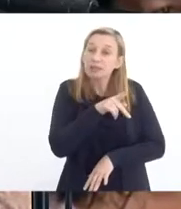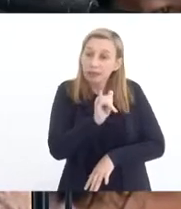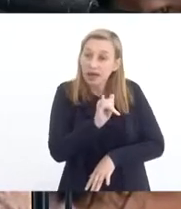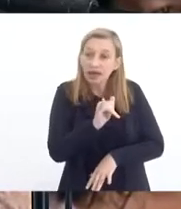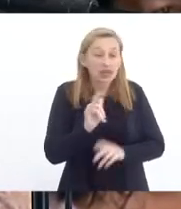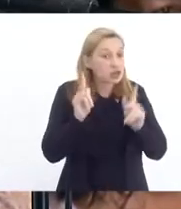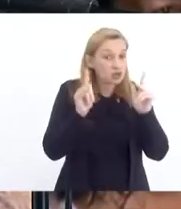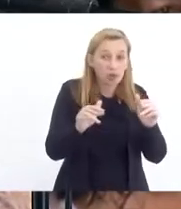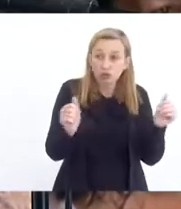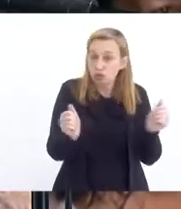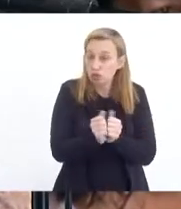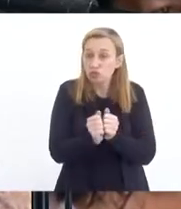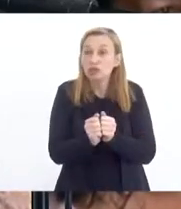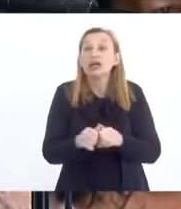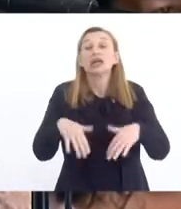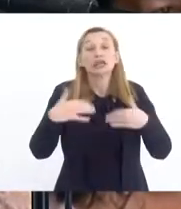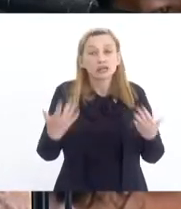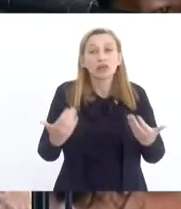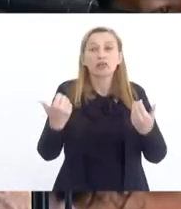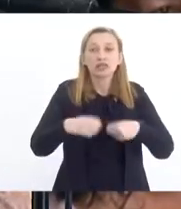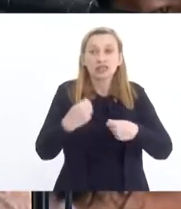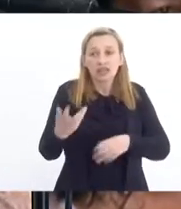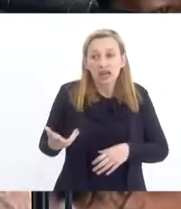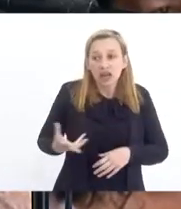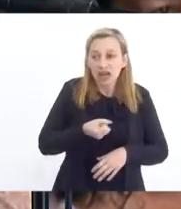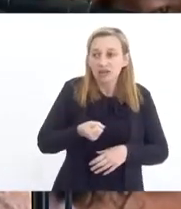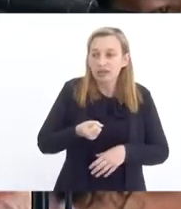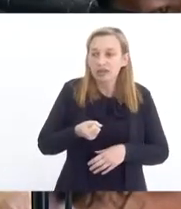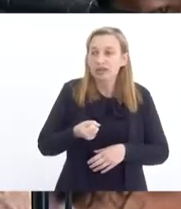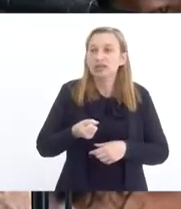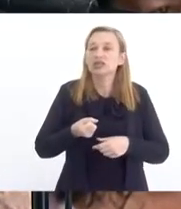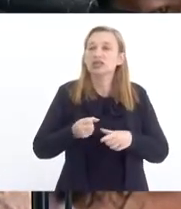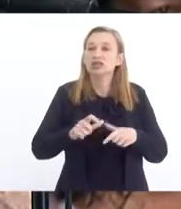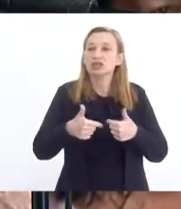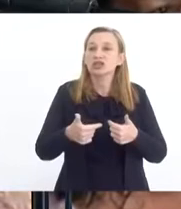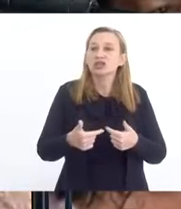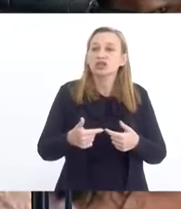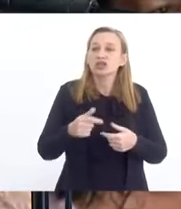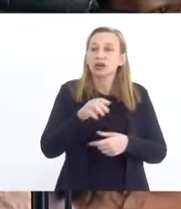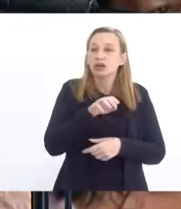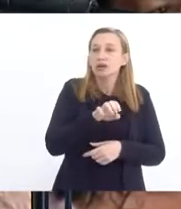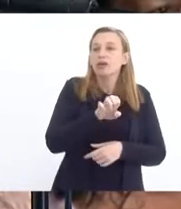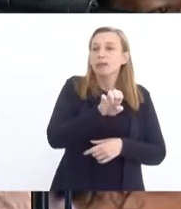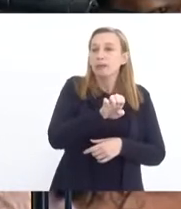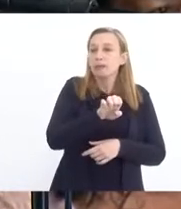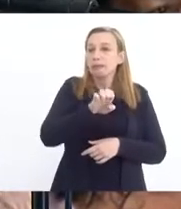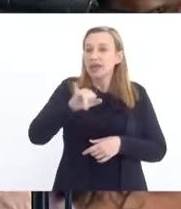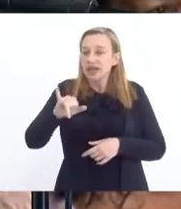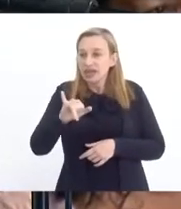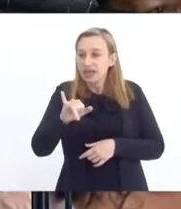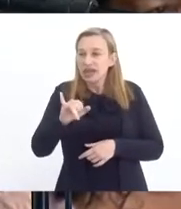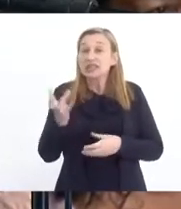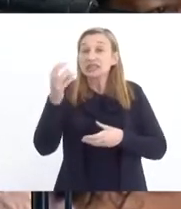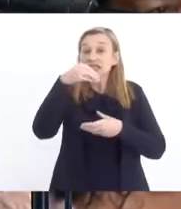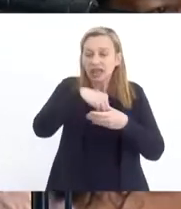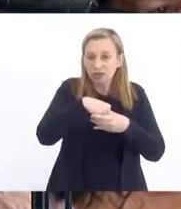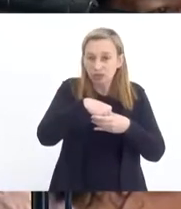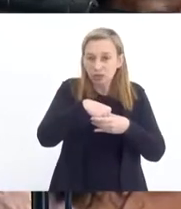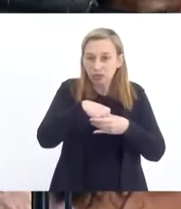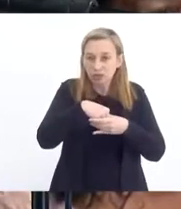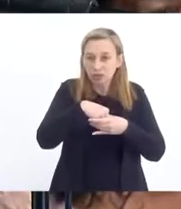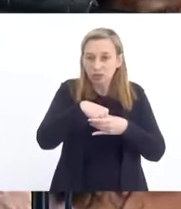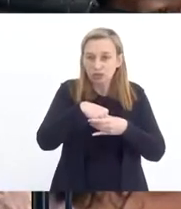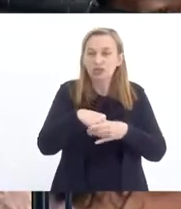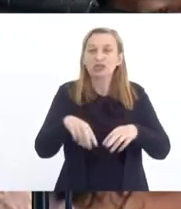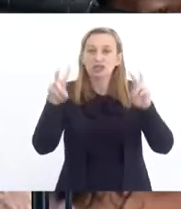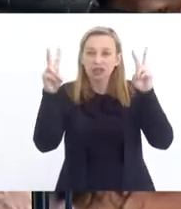ao mesmo tempo. Então tem que ter a habilidade de colocar o MEI, o microempreendedor individual, dentro dessa